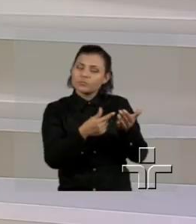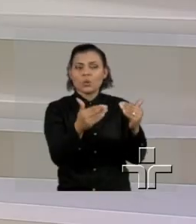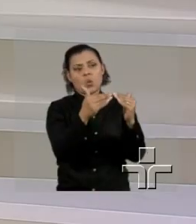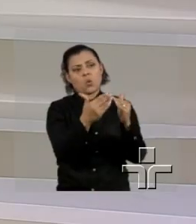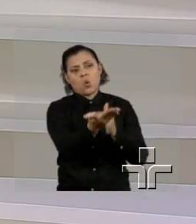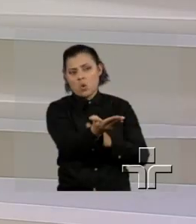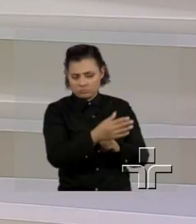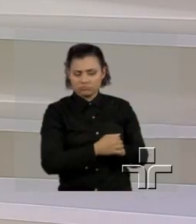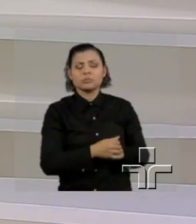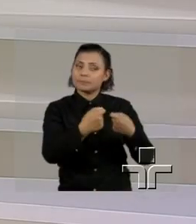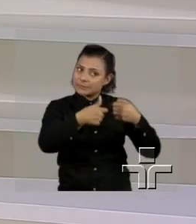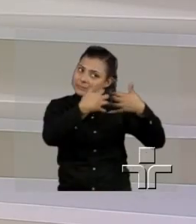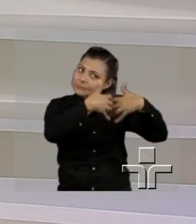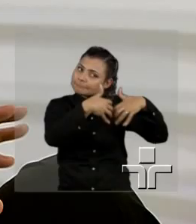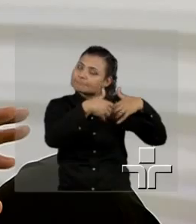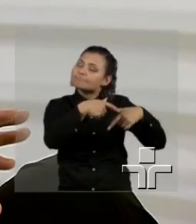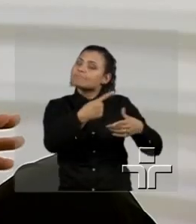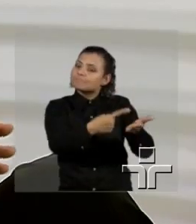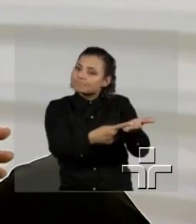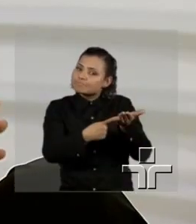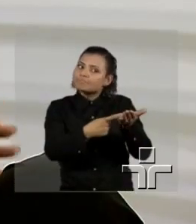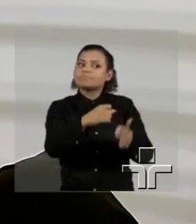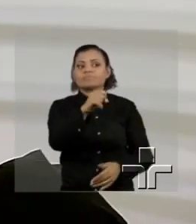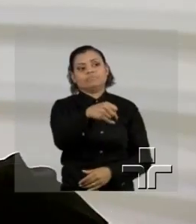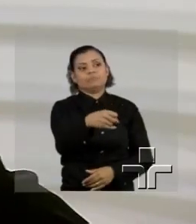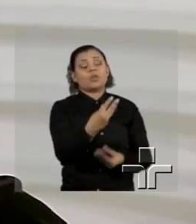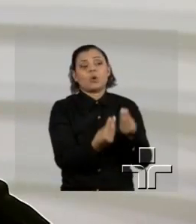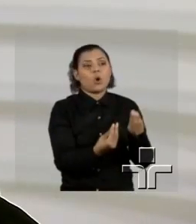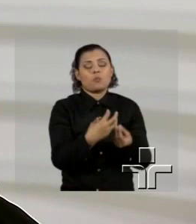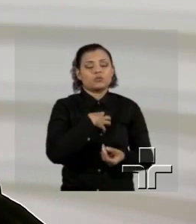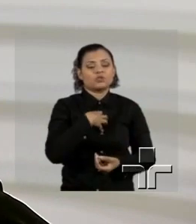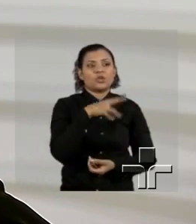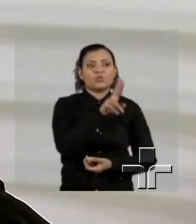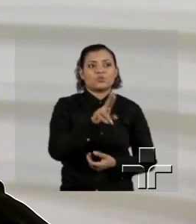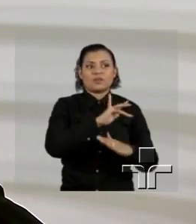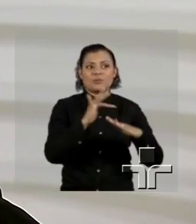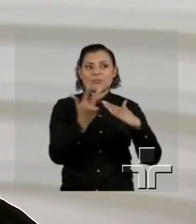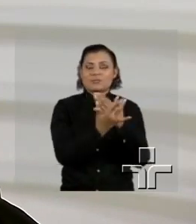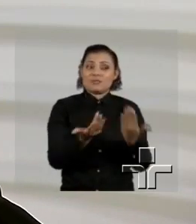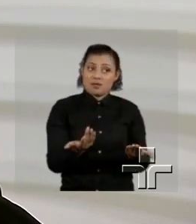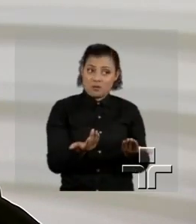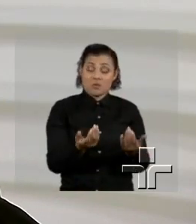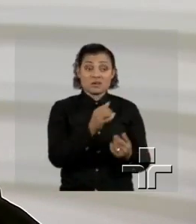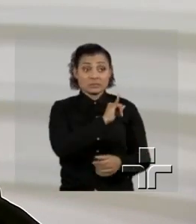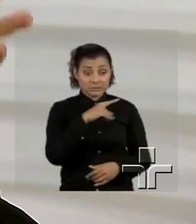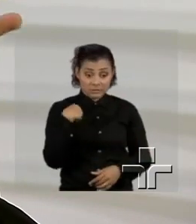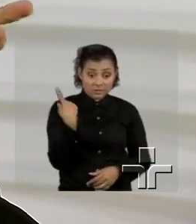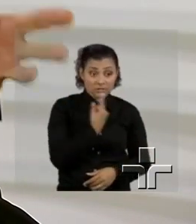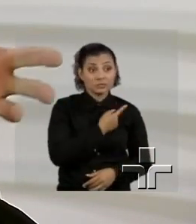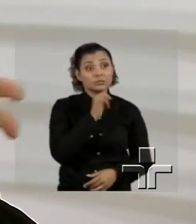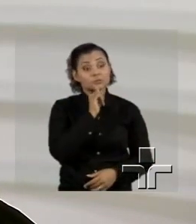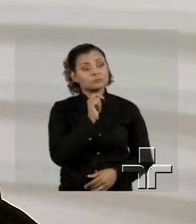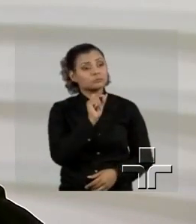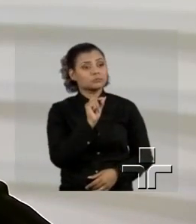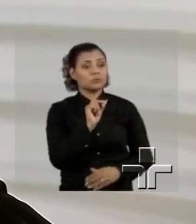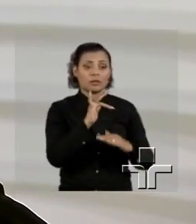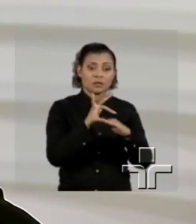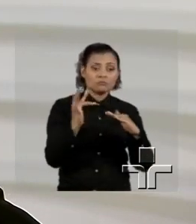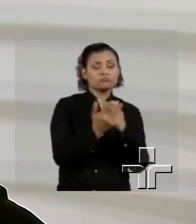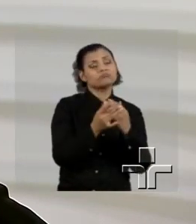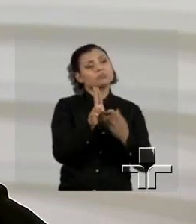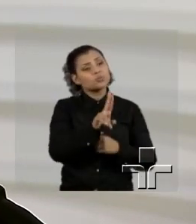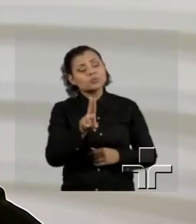Twitter é uma discussão aberta, onde eu falo com você e todo mundo pode interferir na opinião. Fica isso para a tropa? Exatamente. Então, isso aí